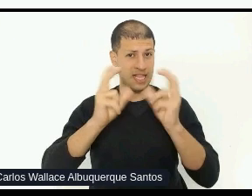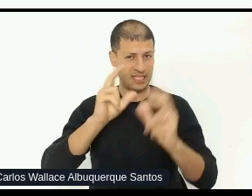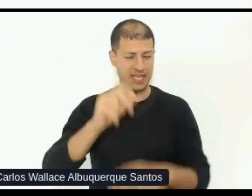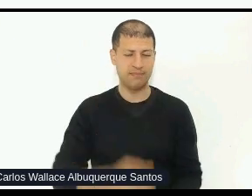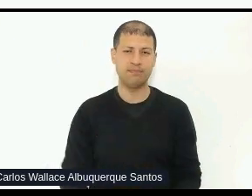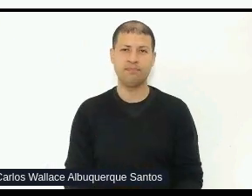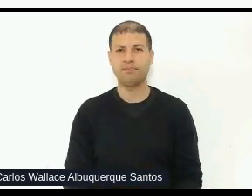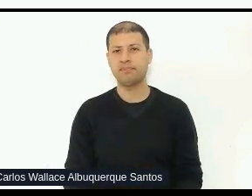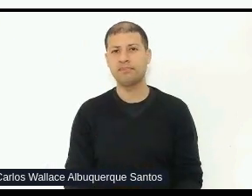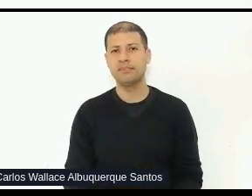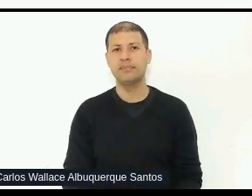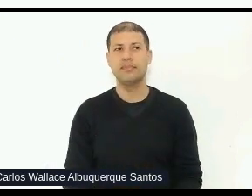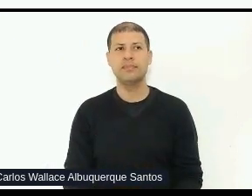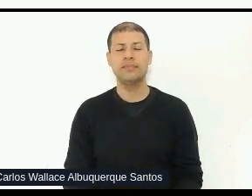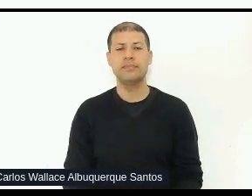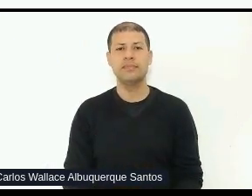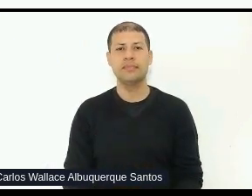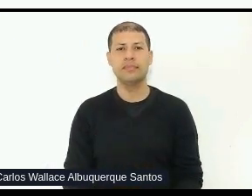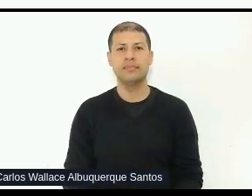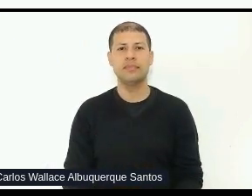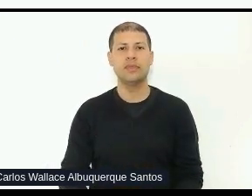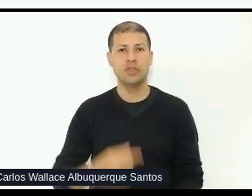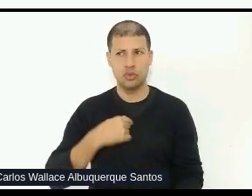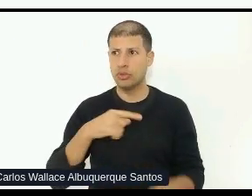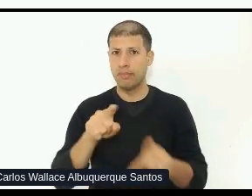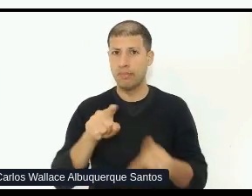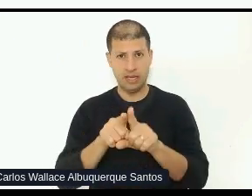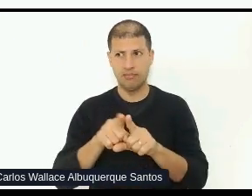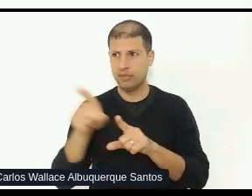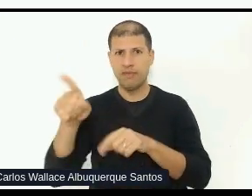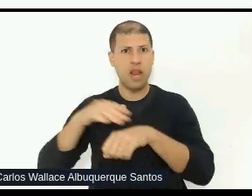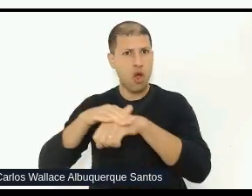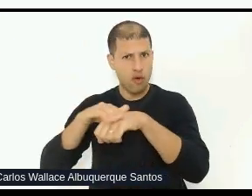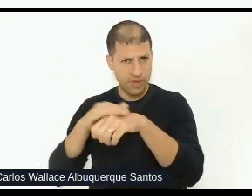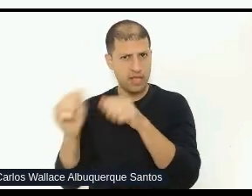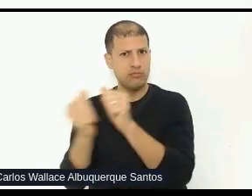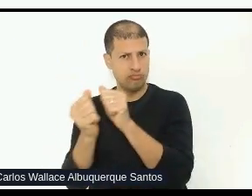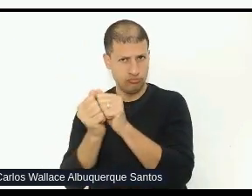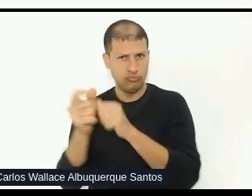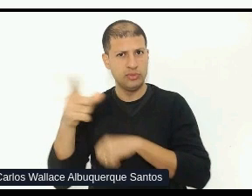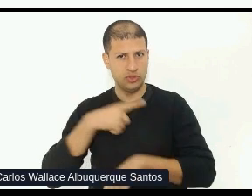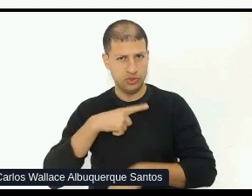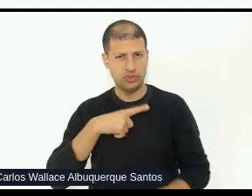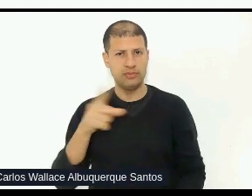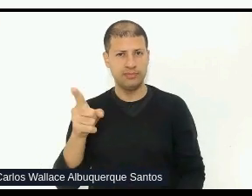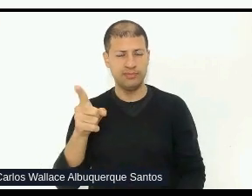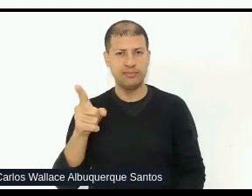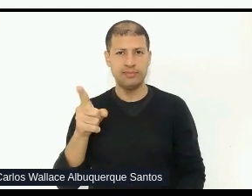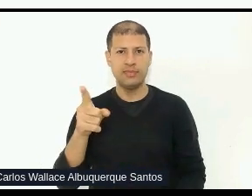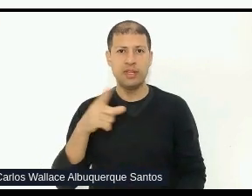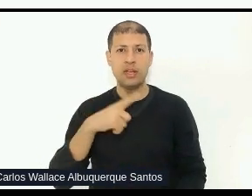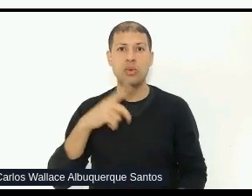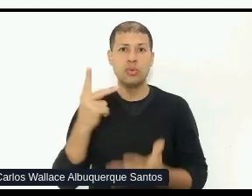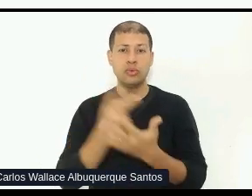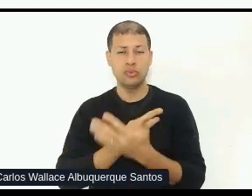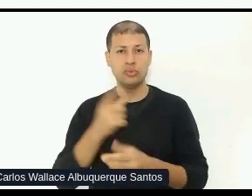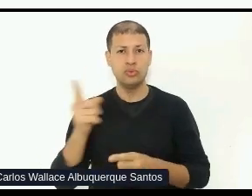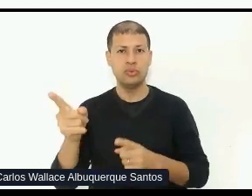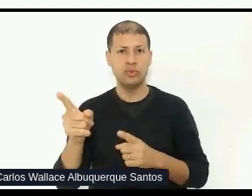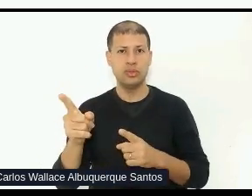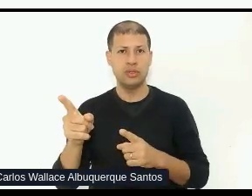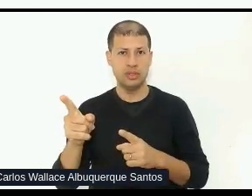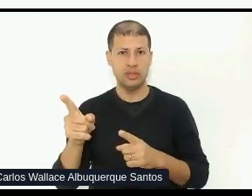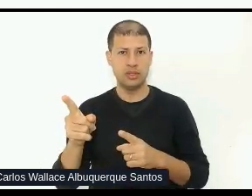Então, vamos lá. Eu também participei dessa conversa, tá? E aí, uma vez que aconteceu